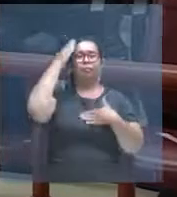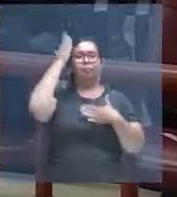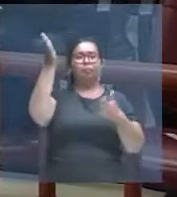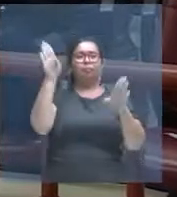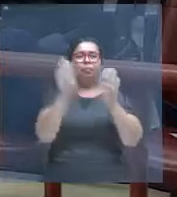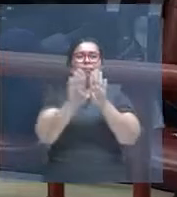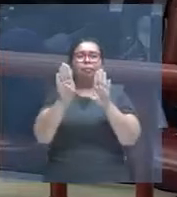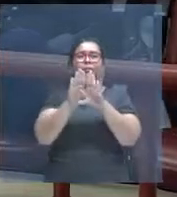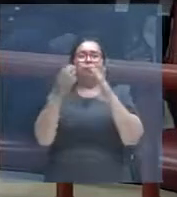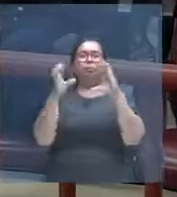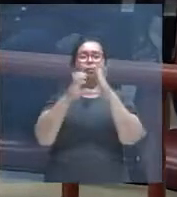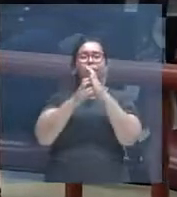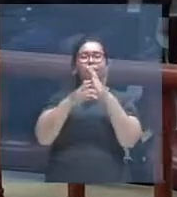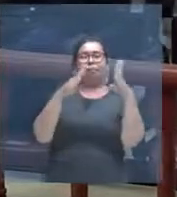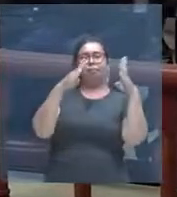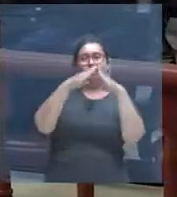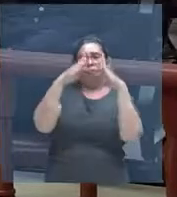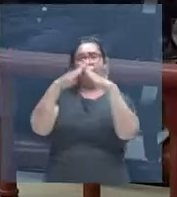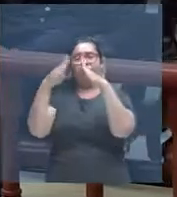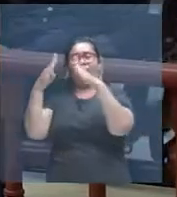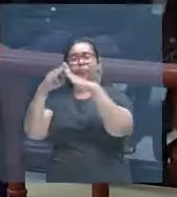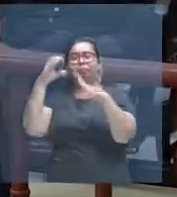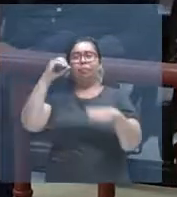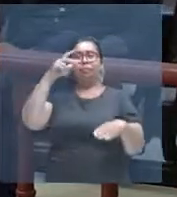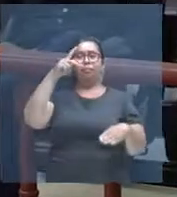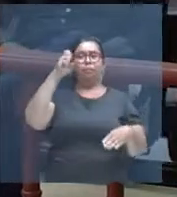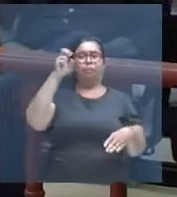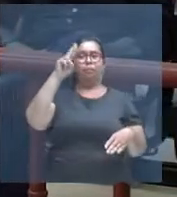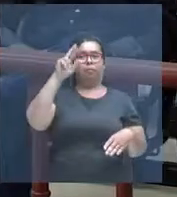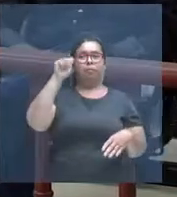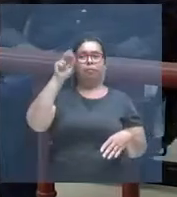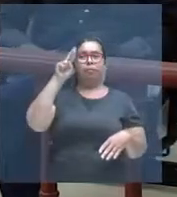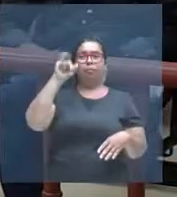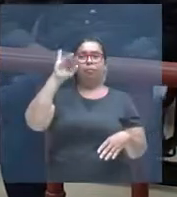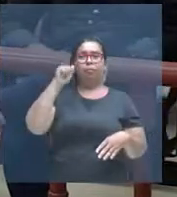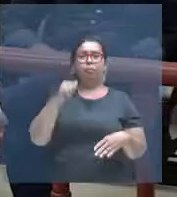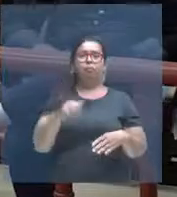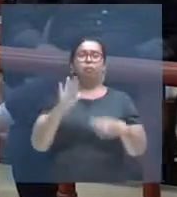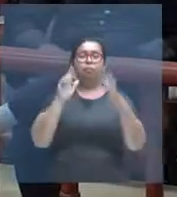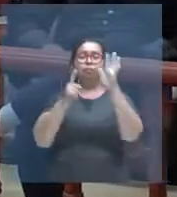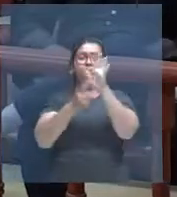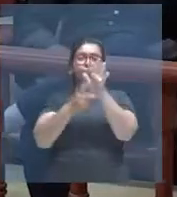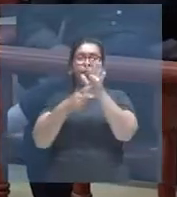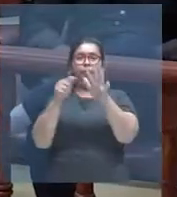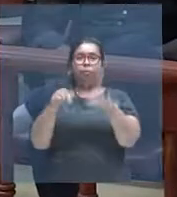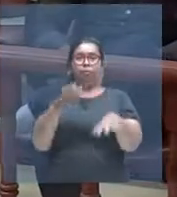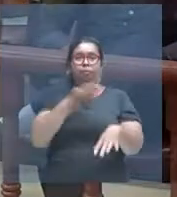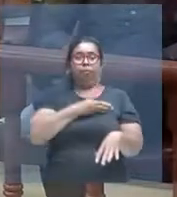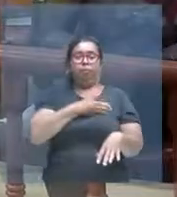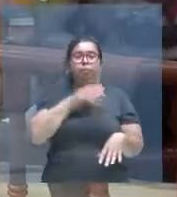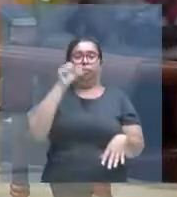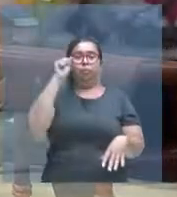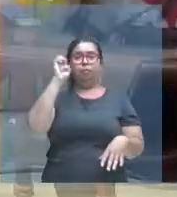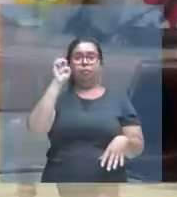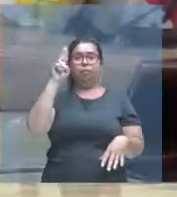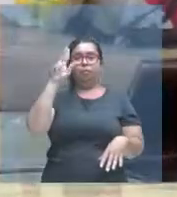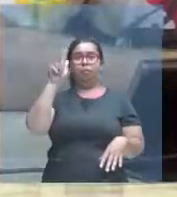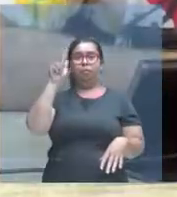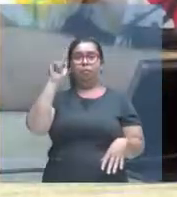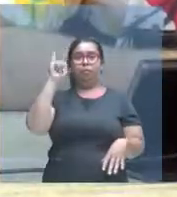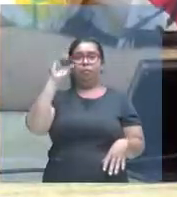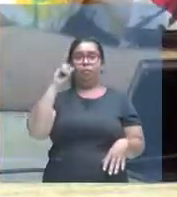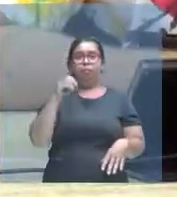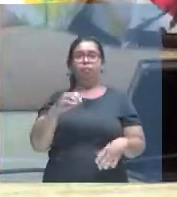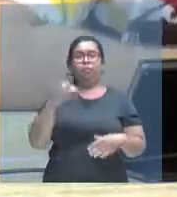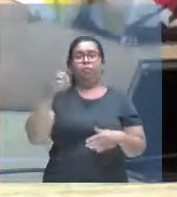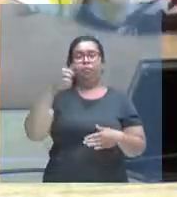a comunidade da Vila Operária, representada aqui pelo meu amigo Sérgio Frederico, honro com a